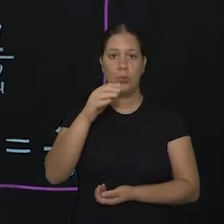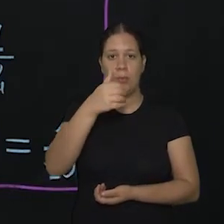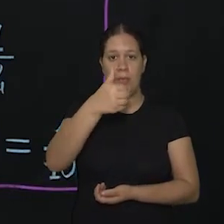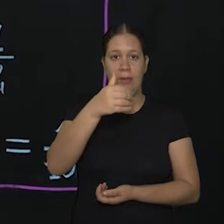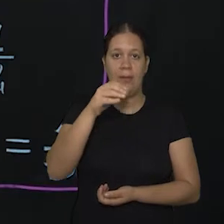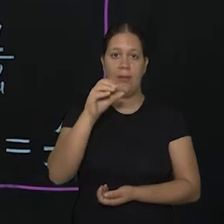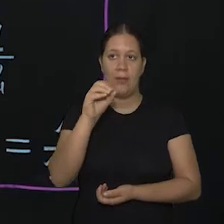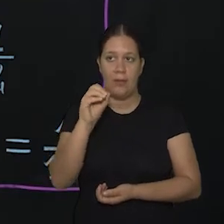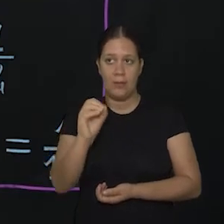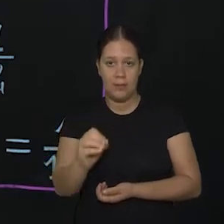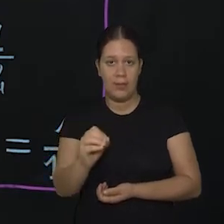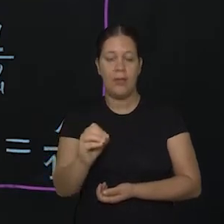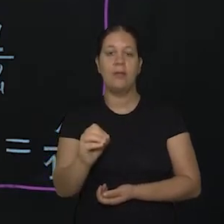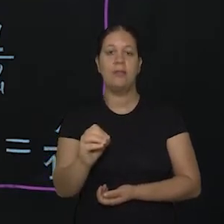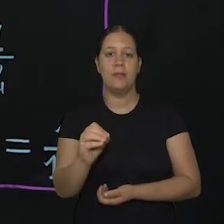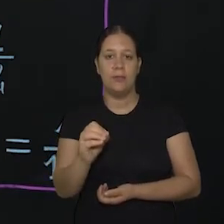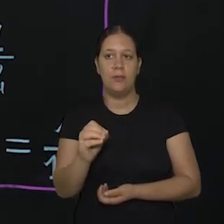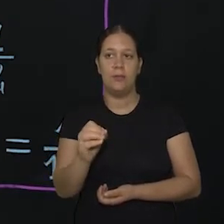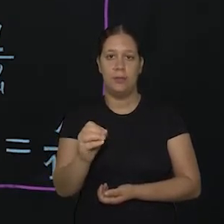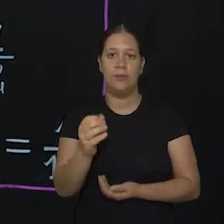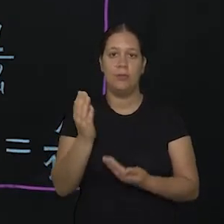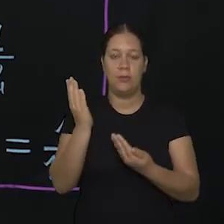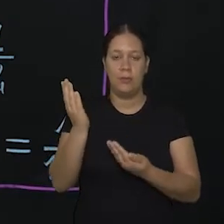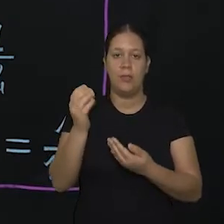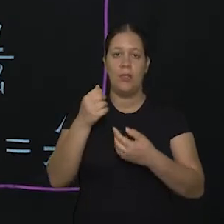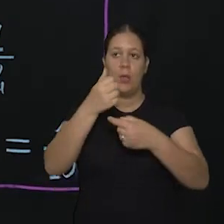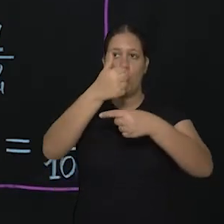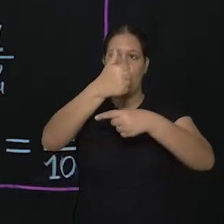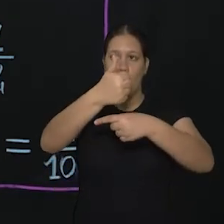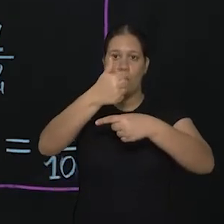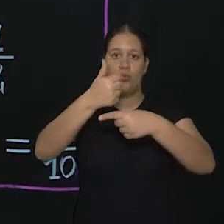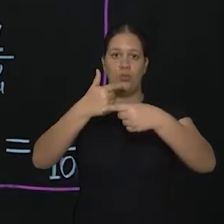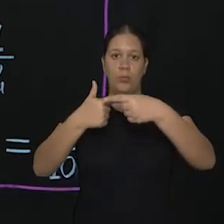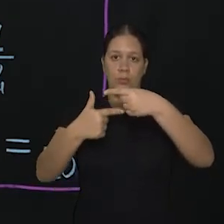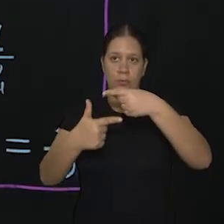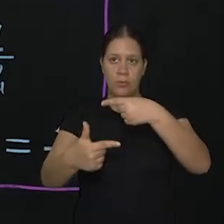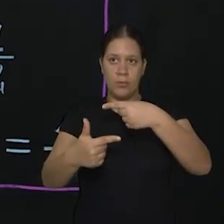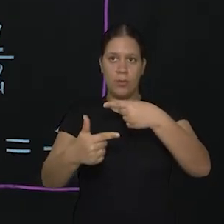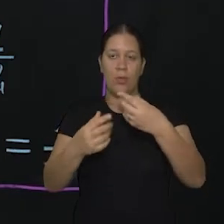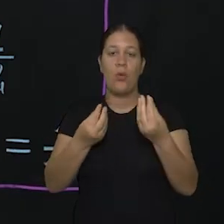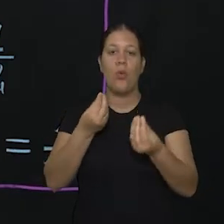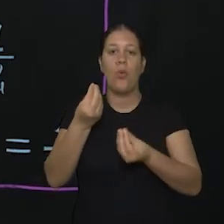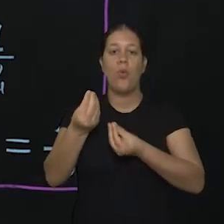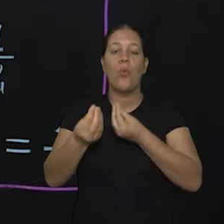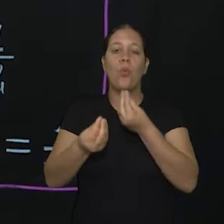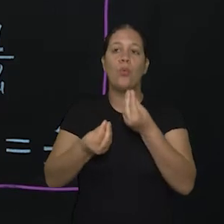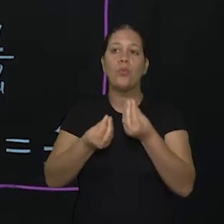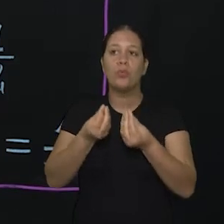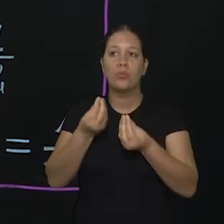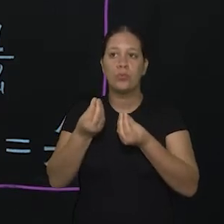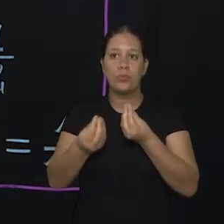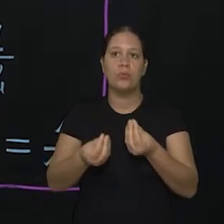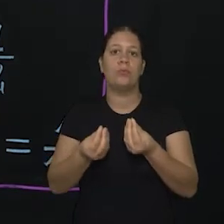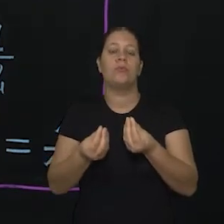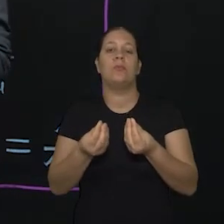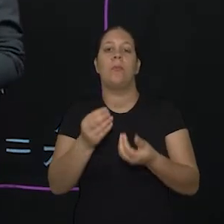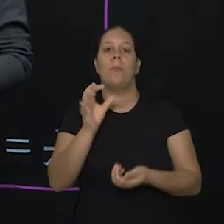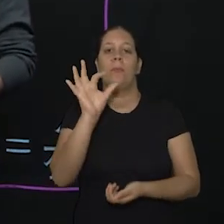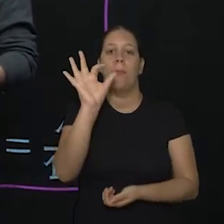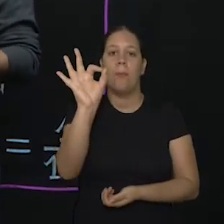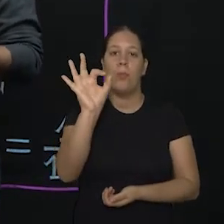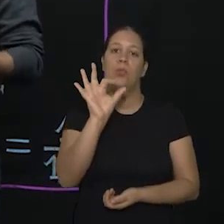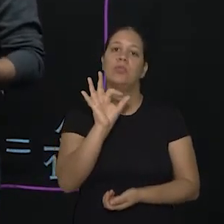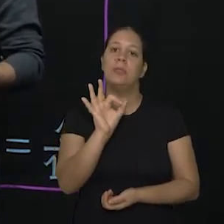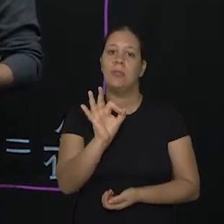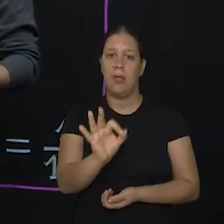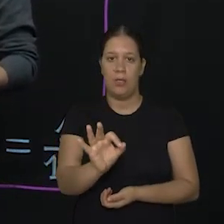5/10, o que, simplificado, ele chega a 1/2. E também a forma percentual, a forma